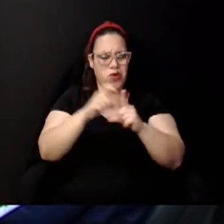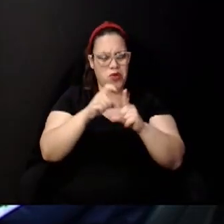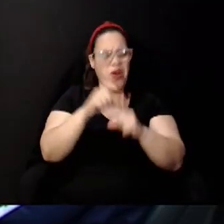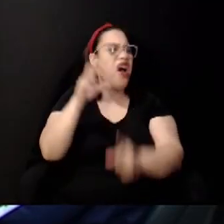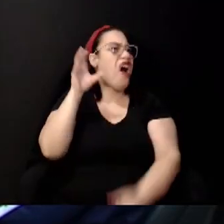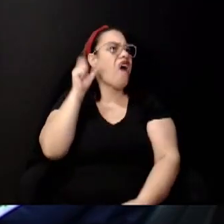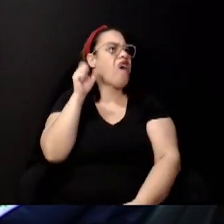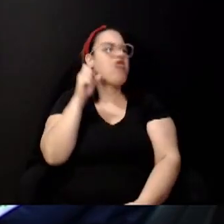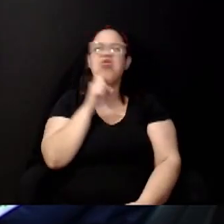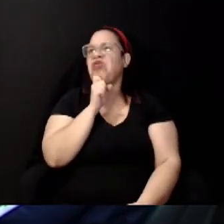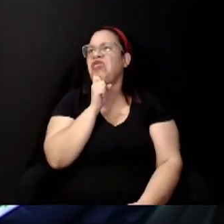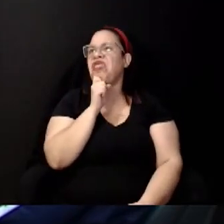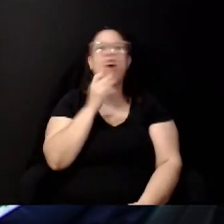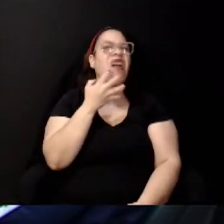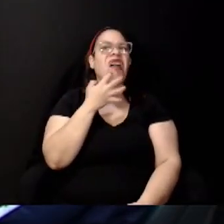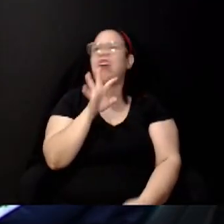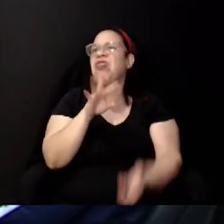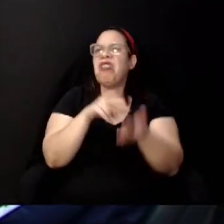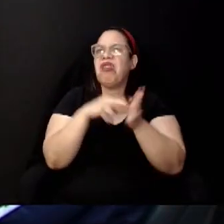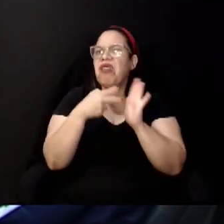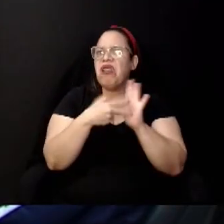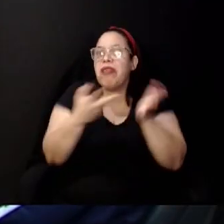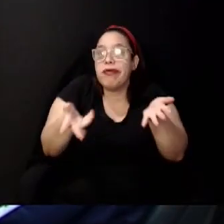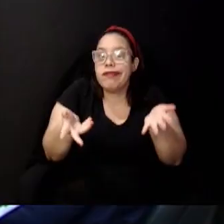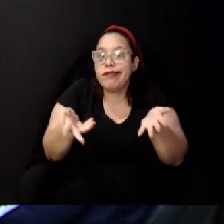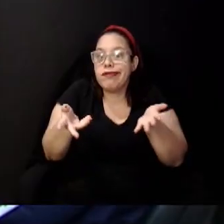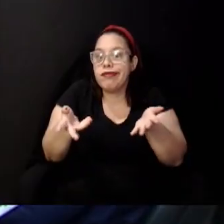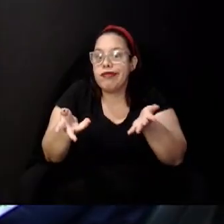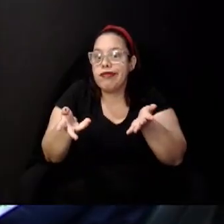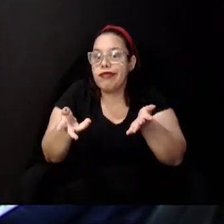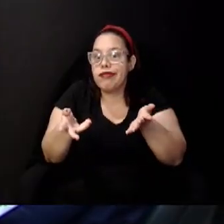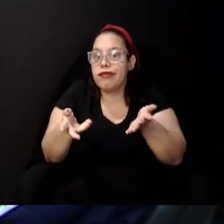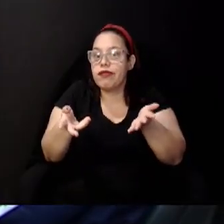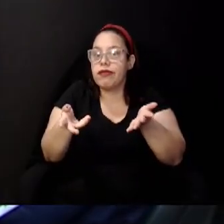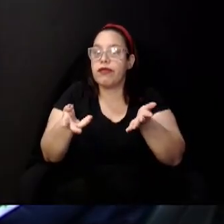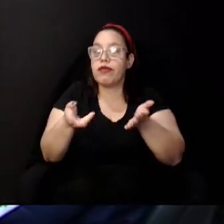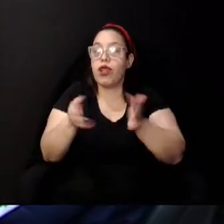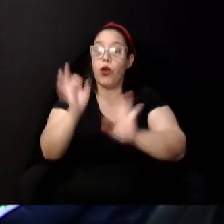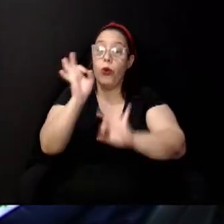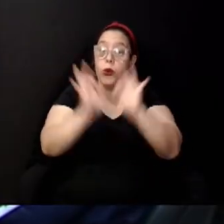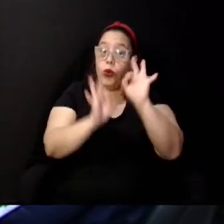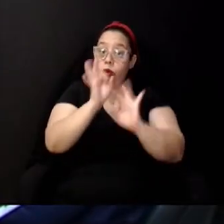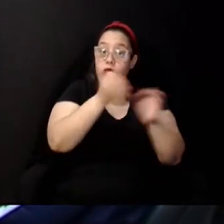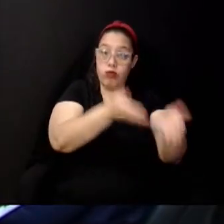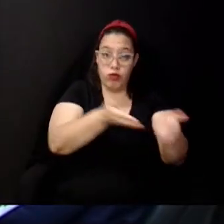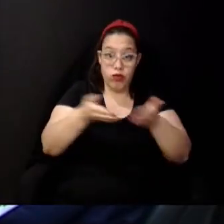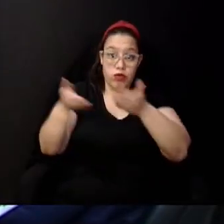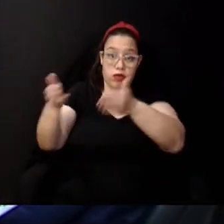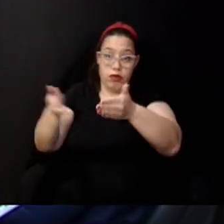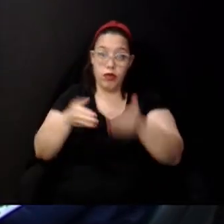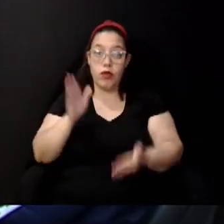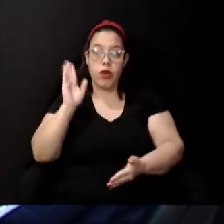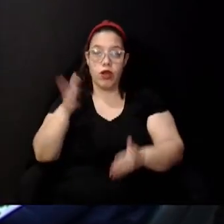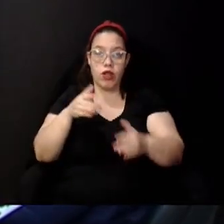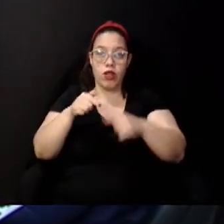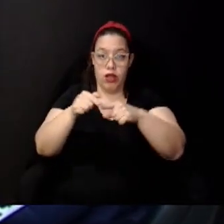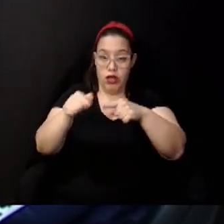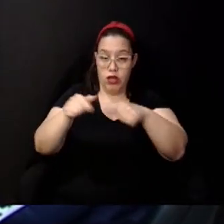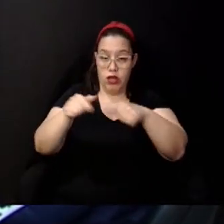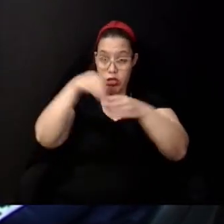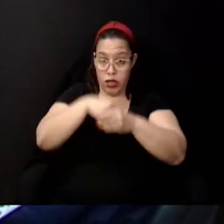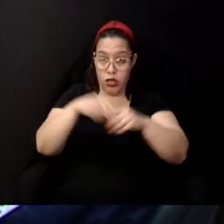mas eles não sabem o significado. Então, a partir do momento que a gente planeja essa visita, a gente também já trabalha dentro de sala de aula,